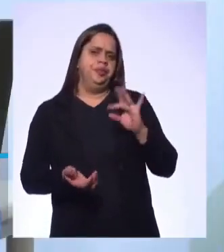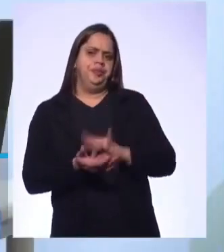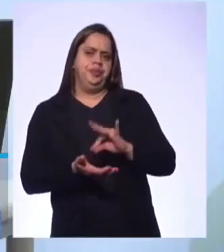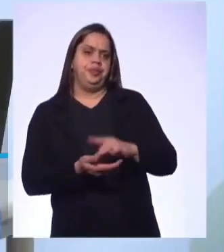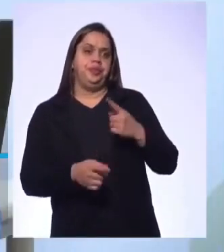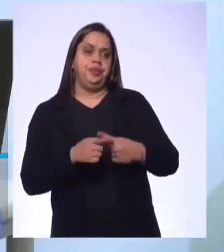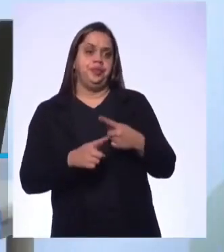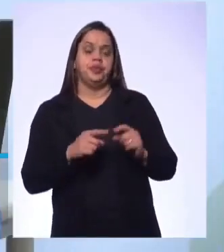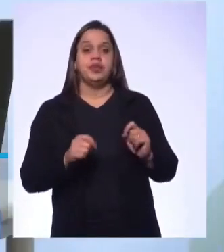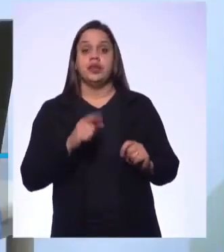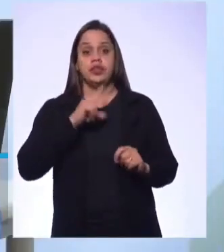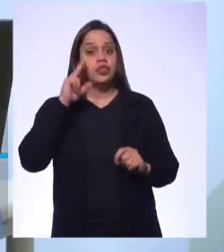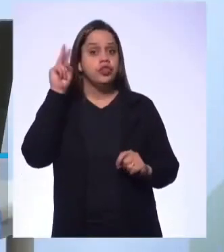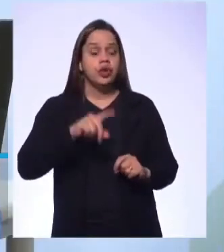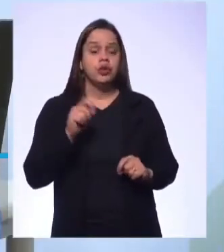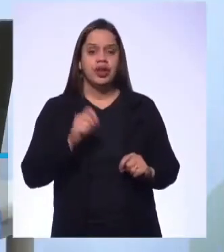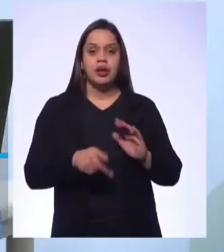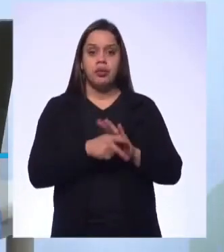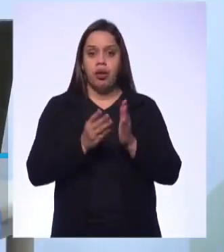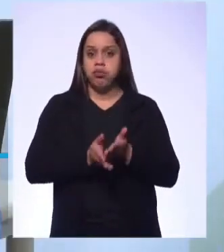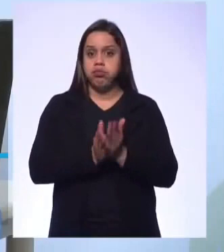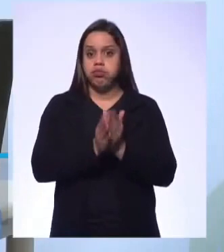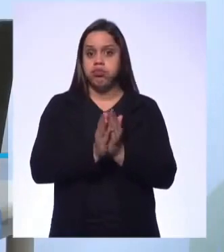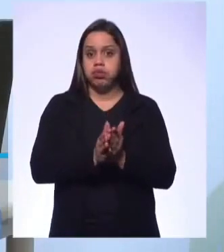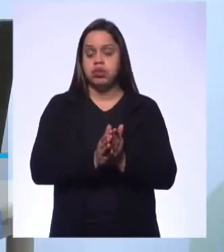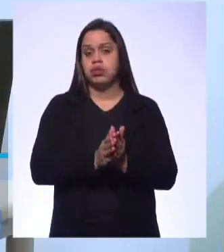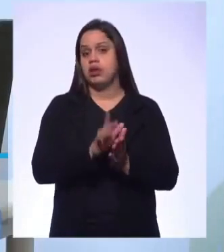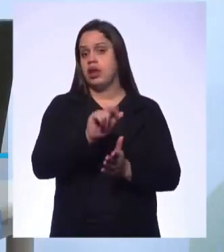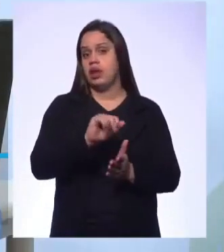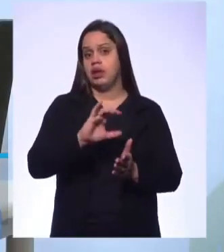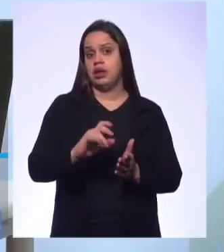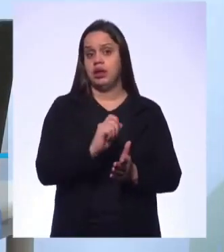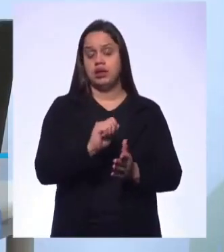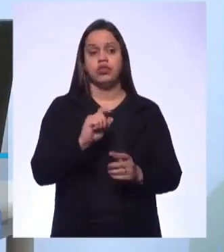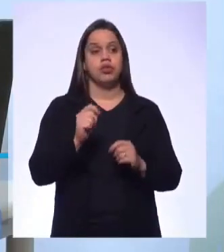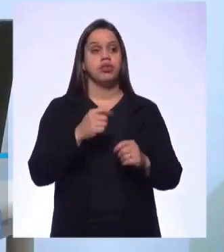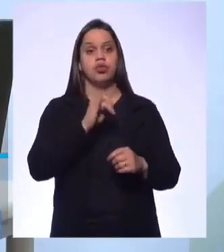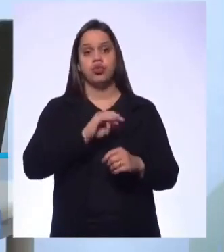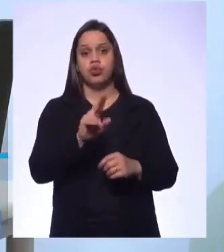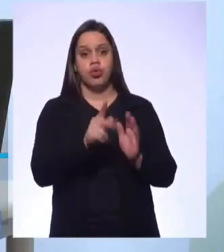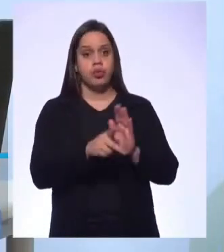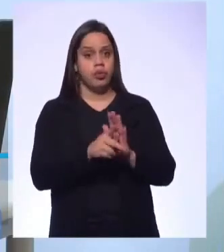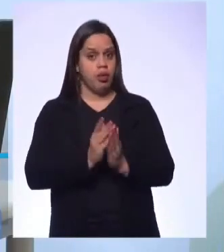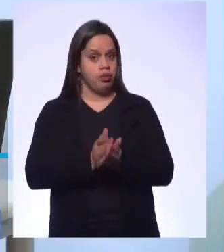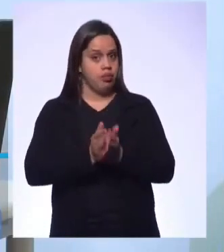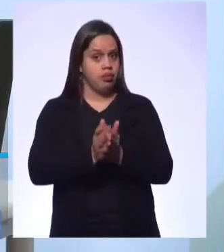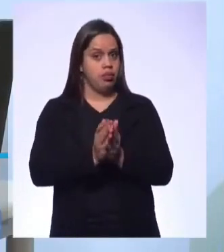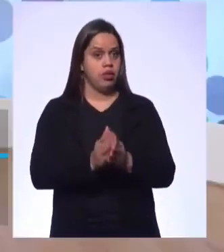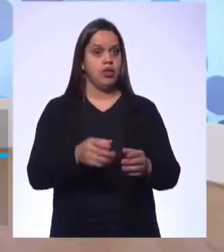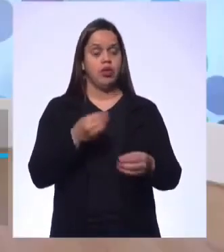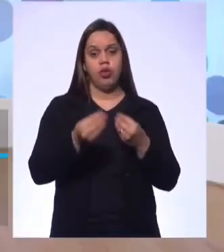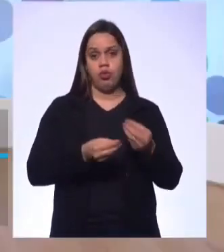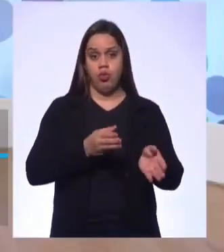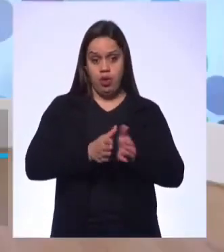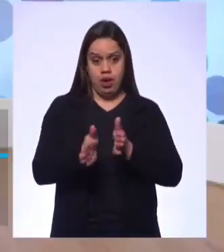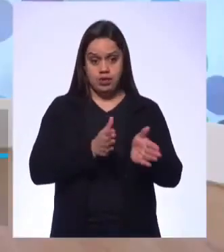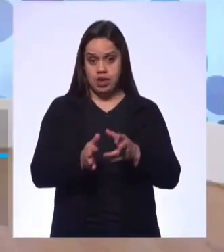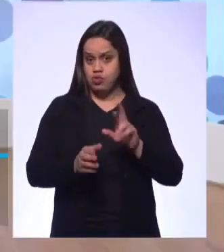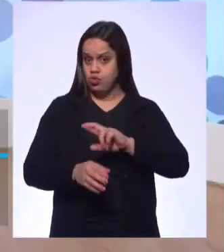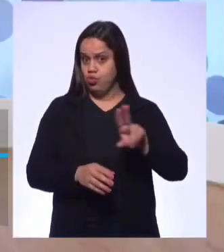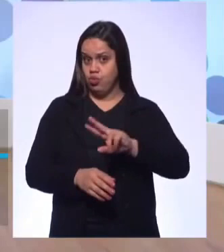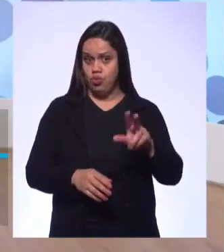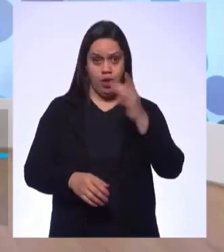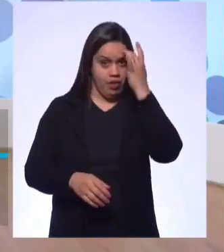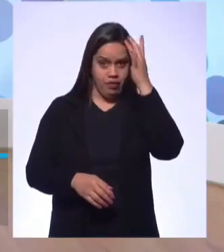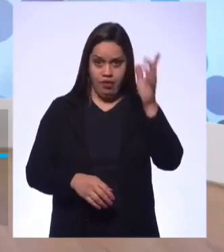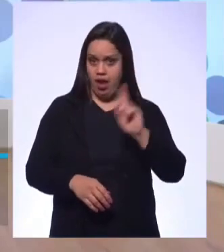inclusive, vê uma lancha ali, ou um iate. De repente, aquelas pessoas chegaram ali por esse iate ou por essa lancha. De repente, o acesso também não seja tão fácil,